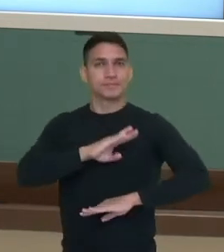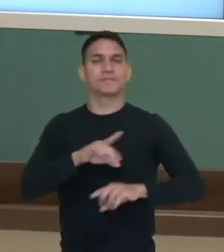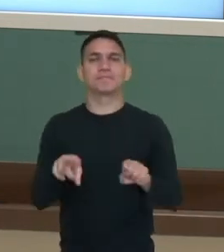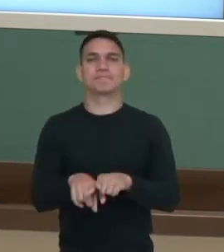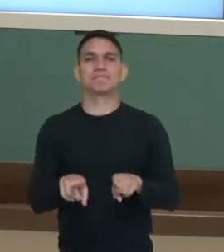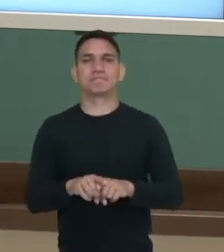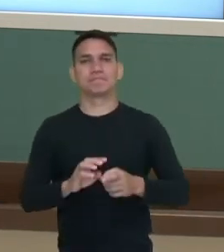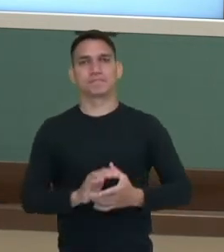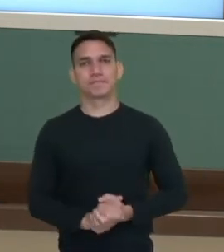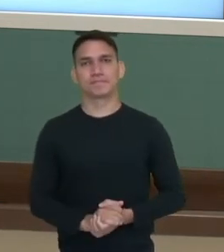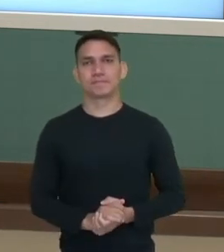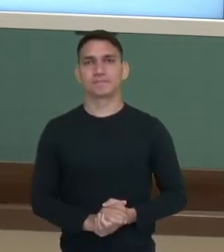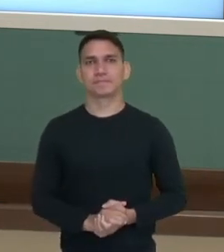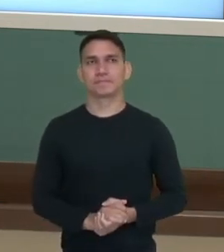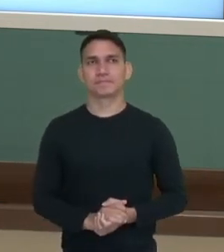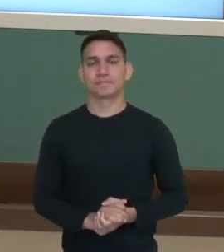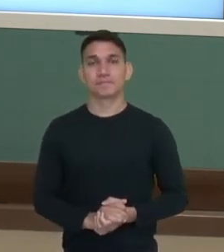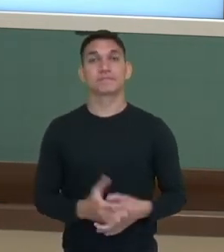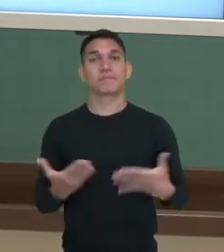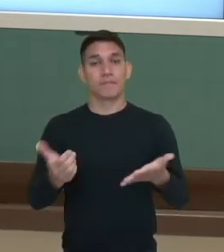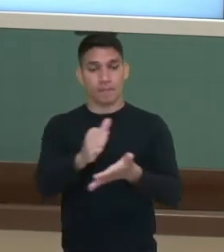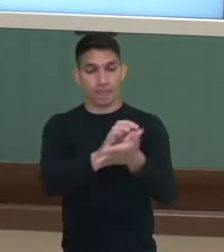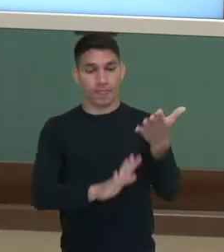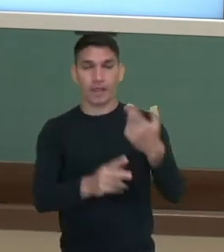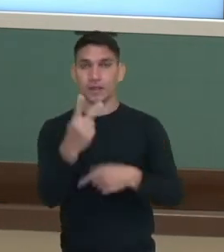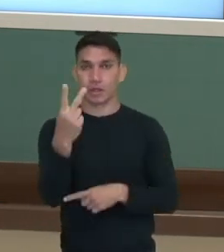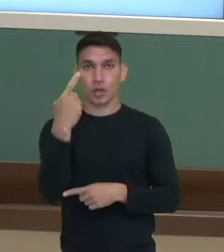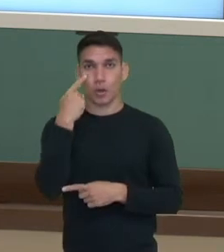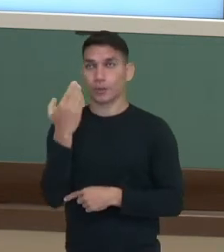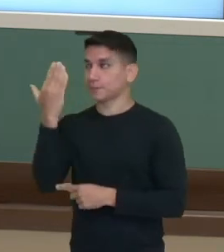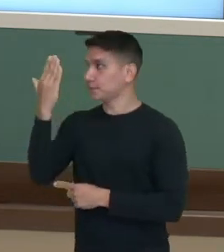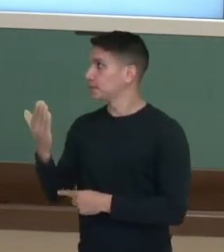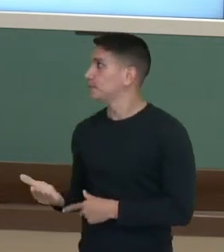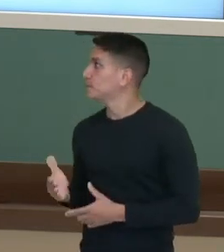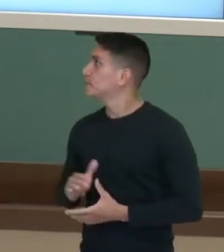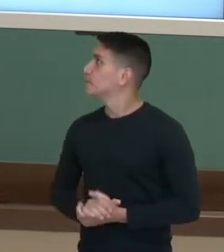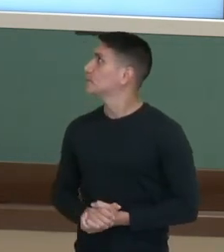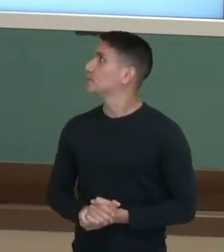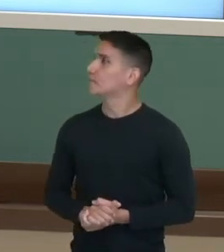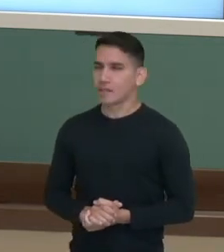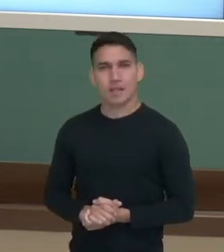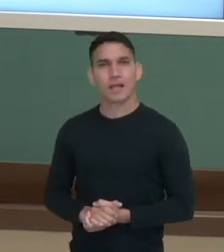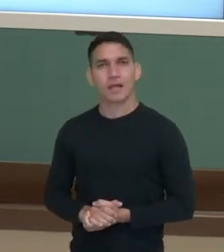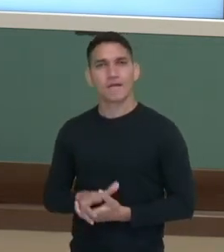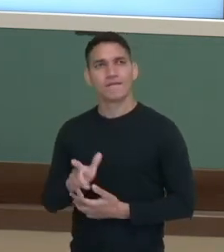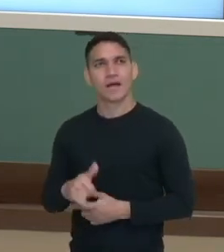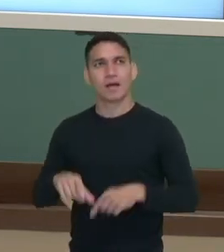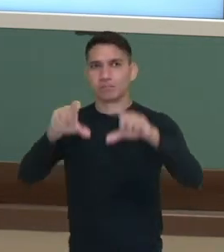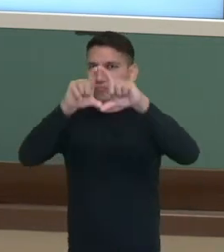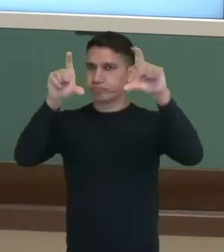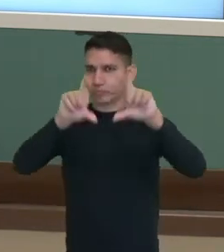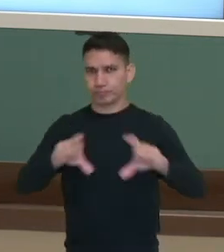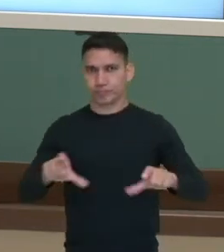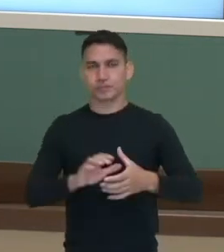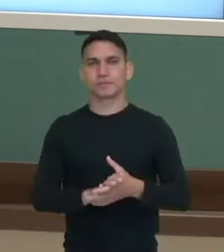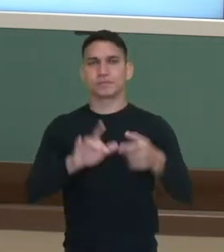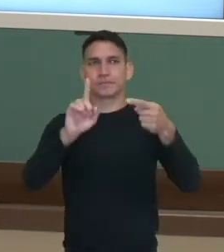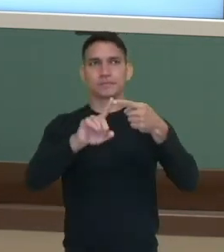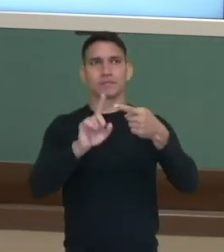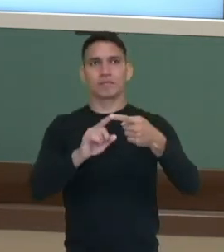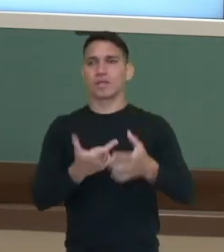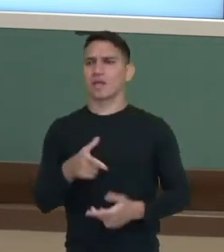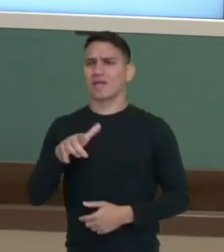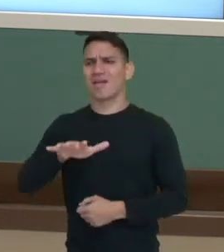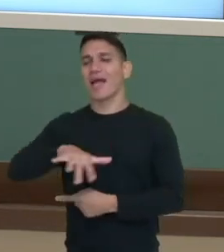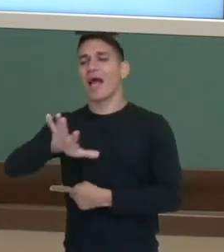a próclise. Vamos lá, atividade 2. Temos dois enunciados aqui. Essas linguagens